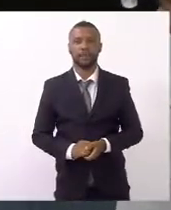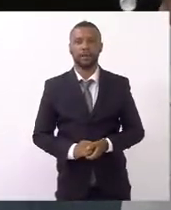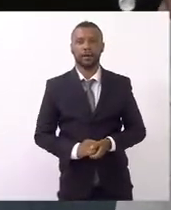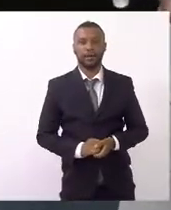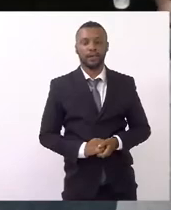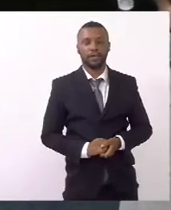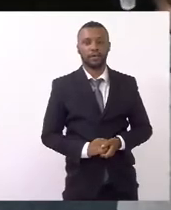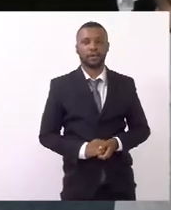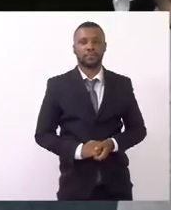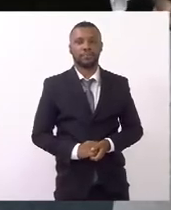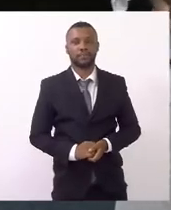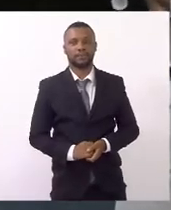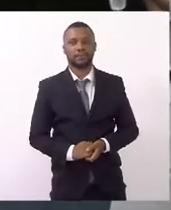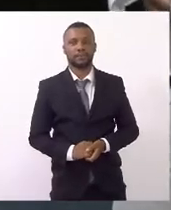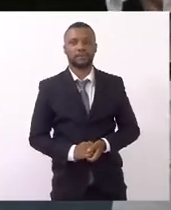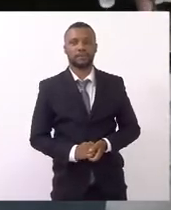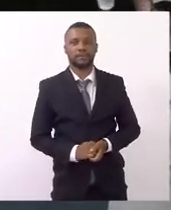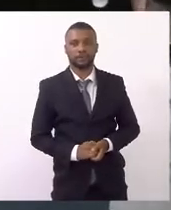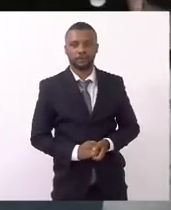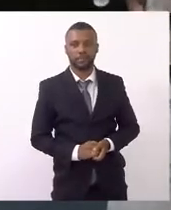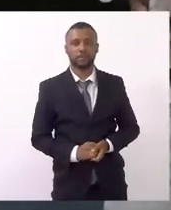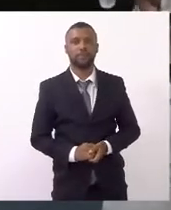E aí